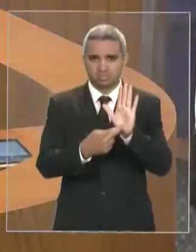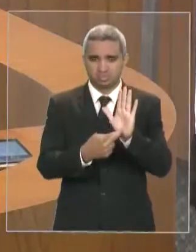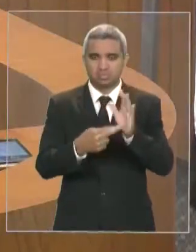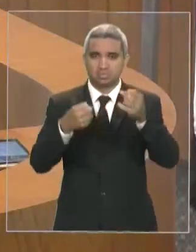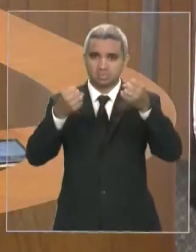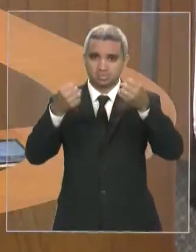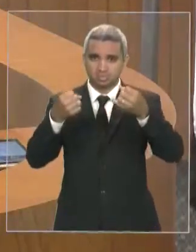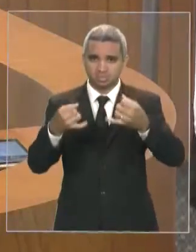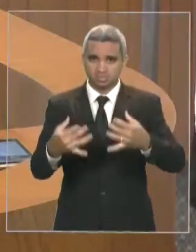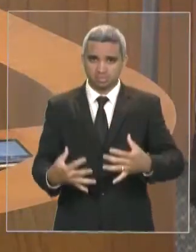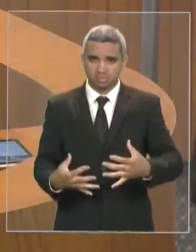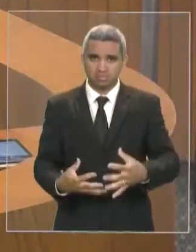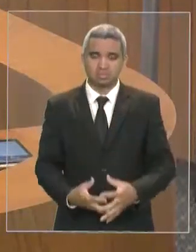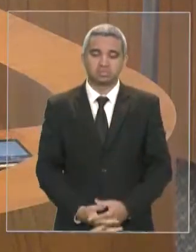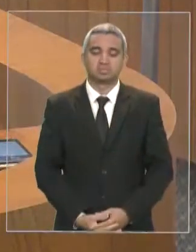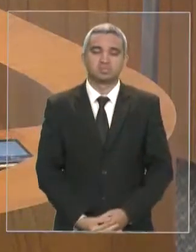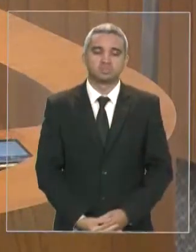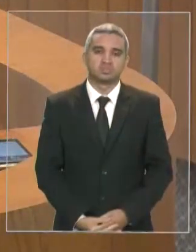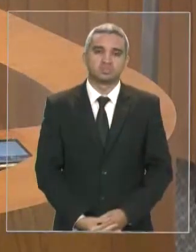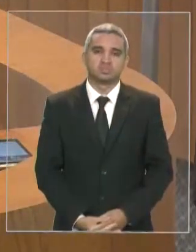ainda